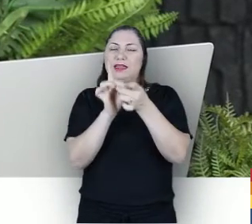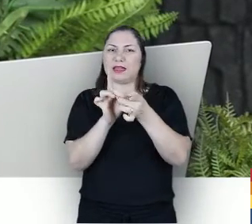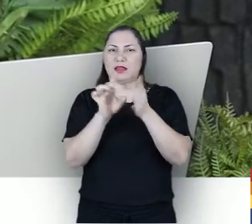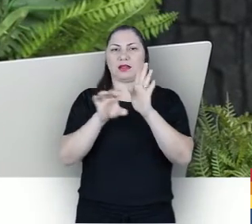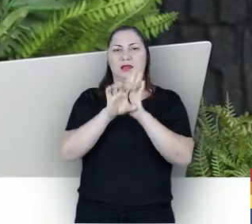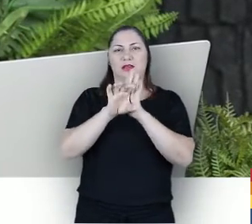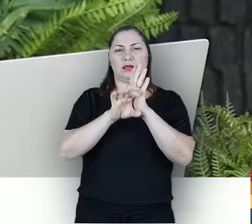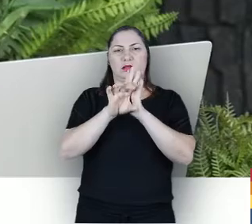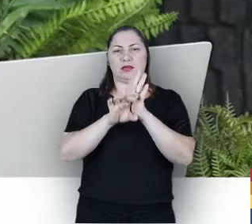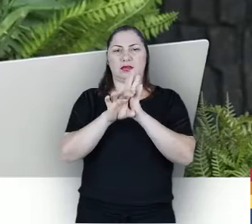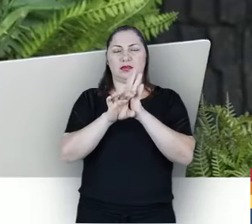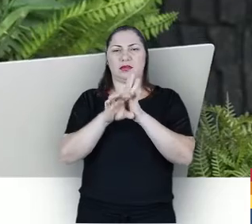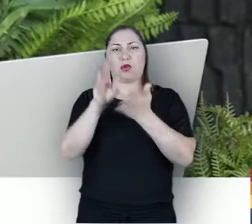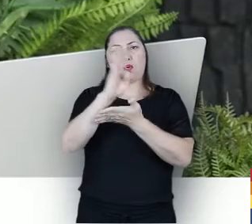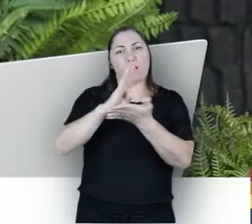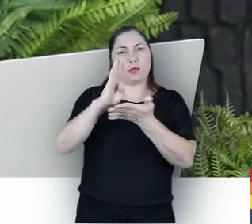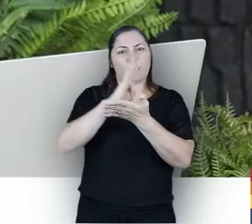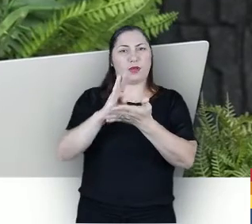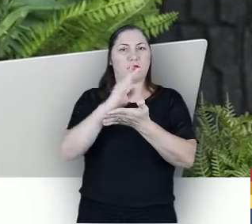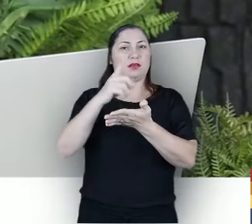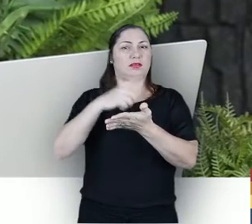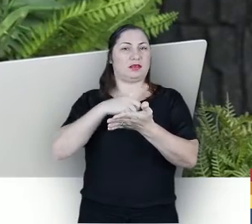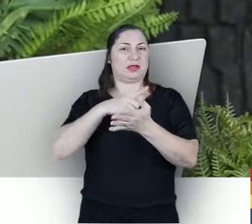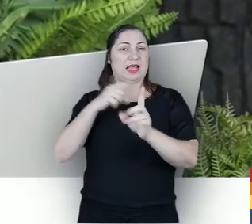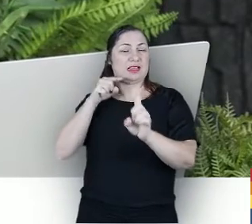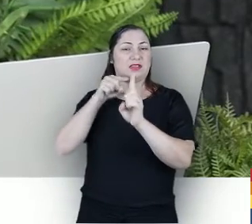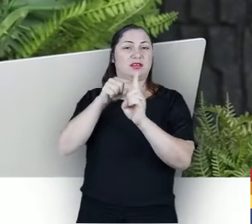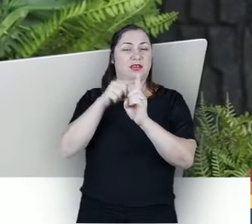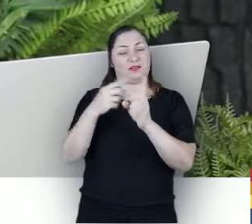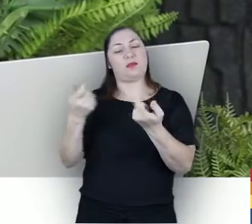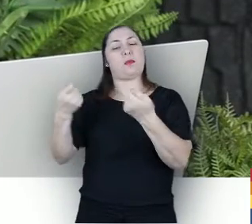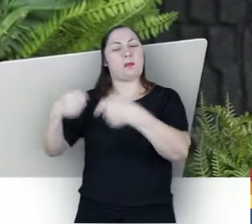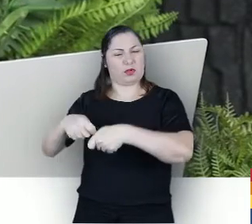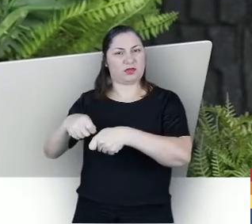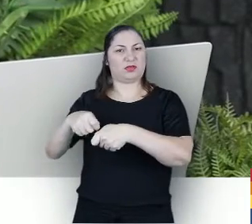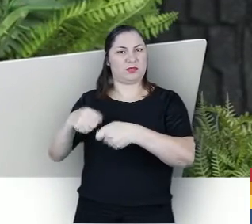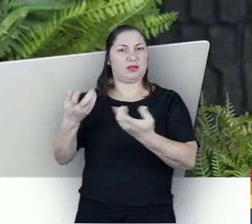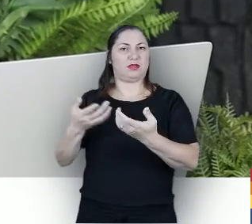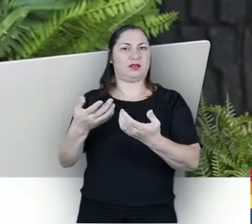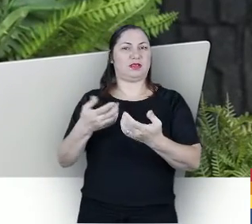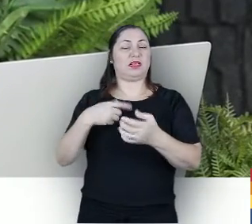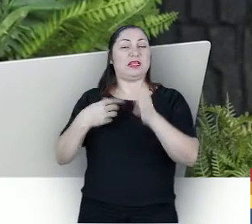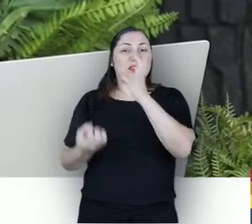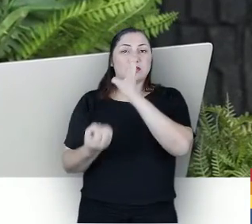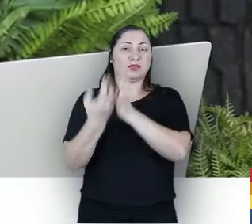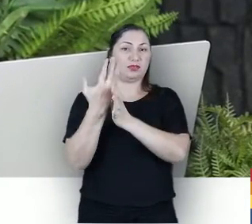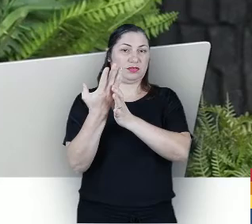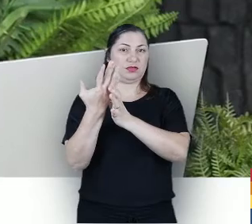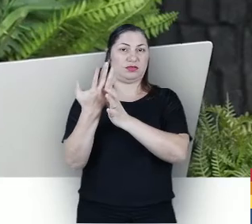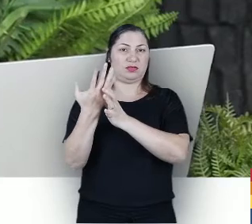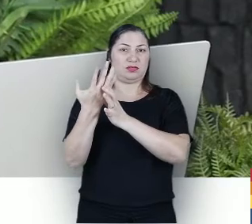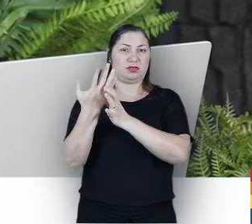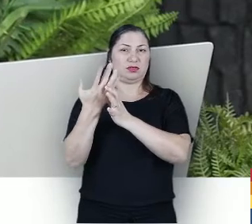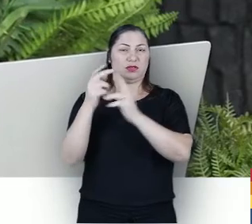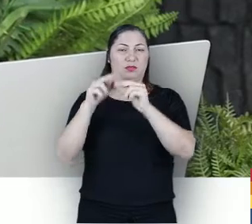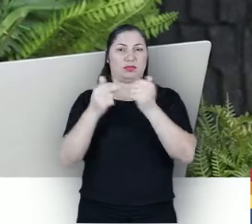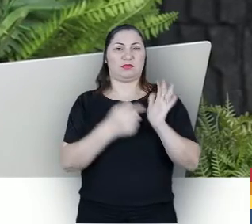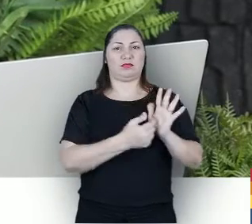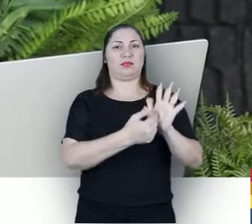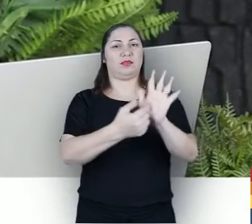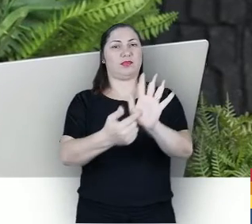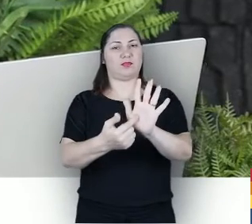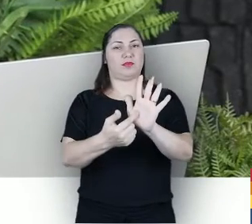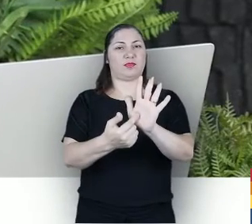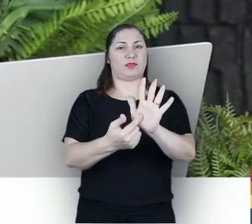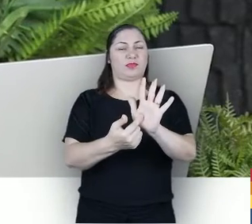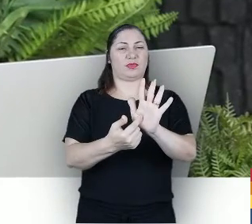né? As duas palavras que tu colocaste foi que, com essa integração curricular, com base na reformulação, a